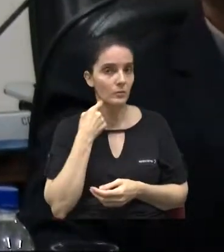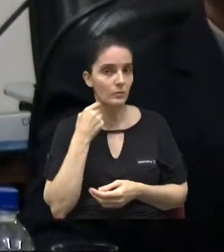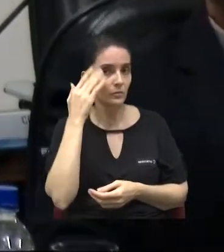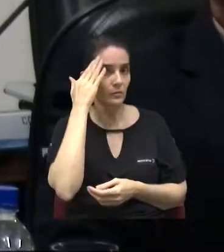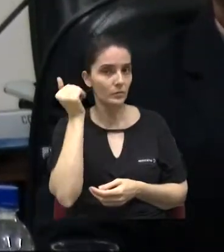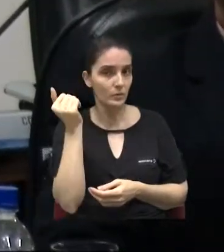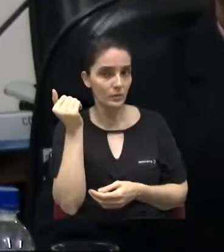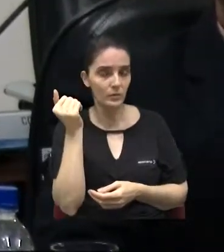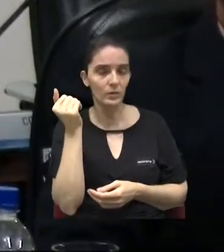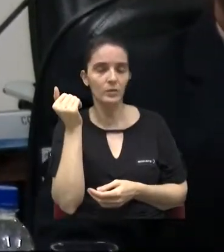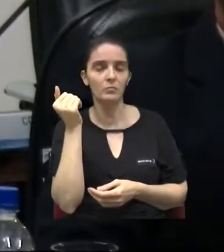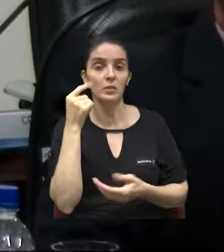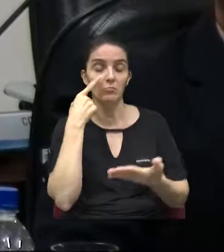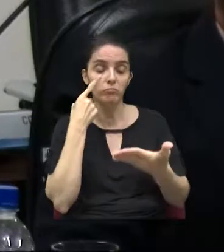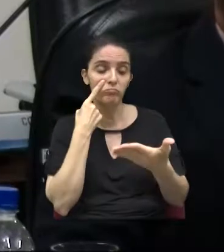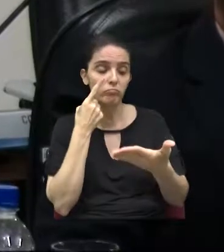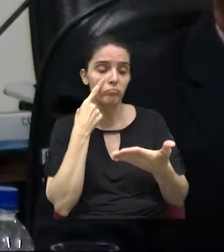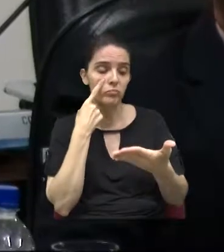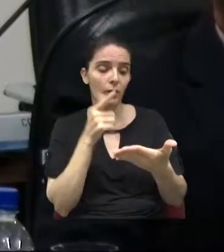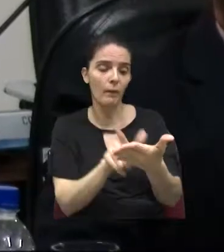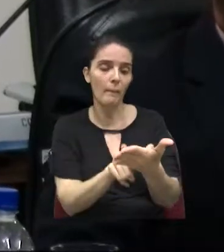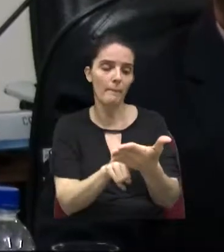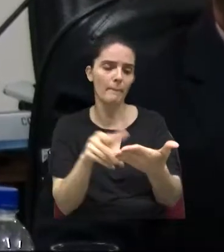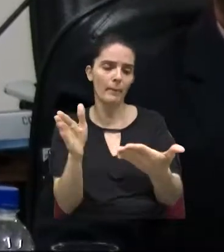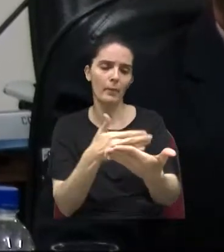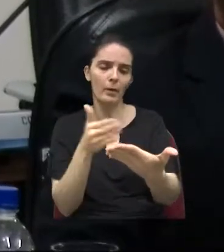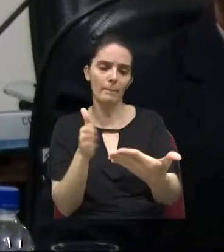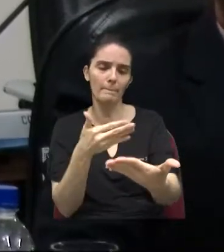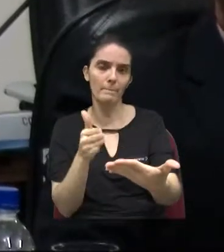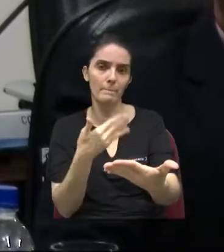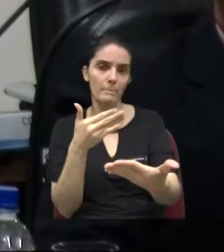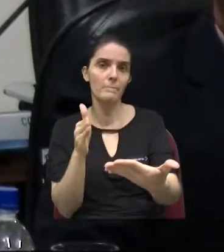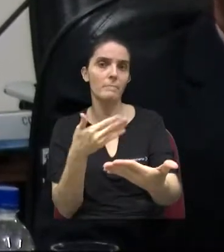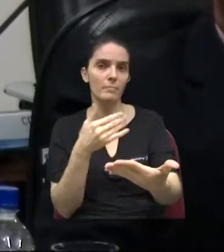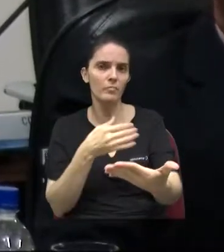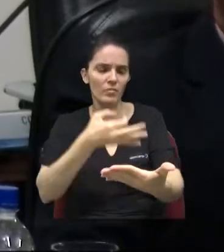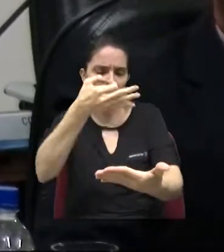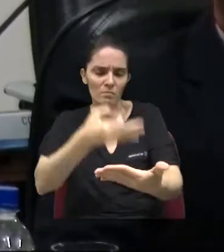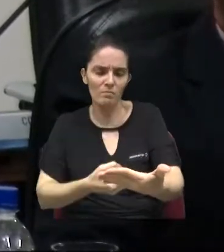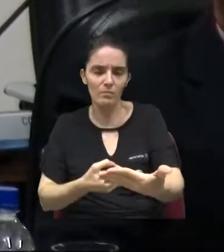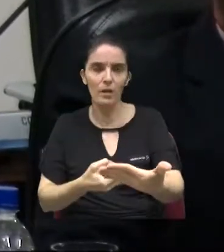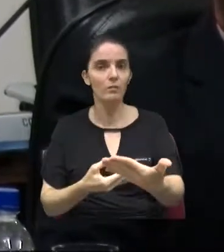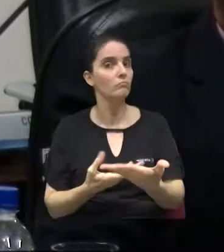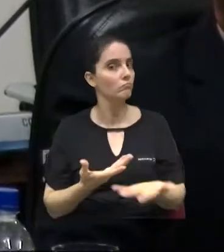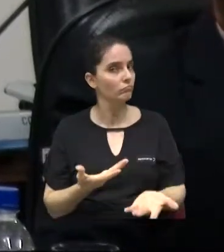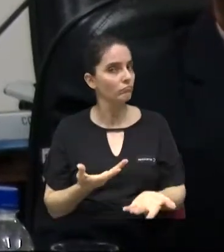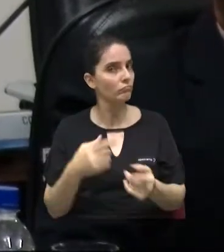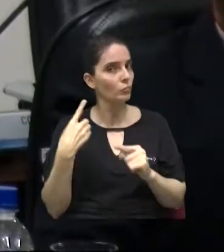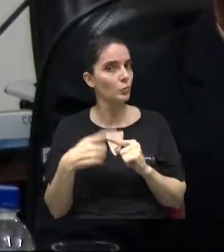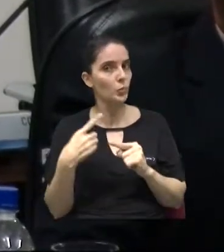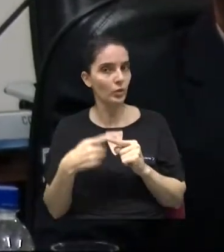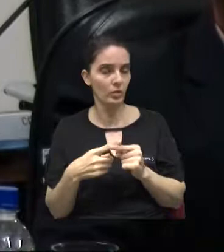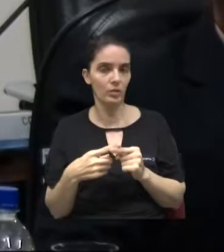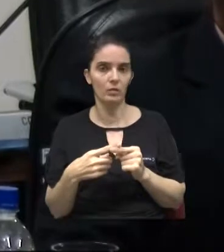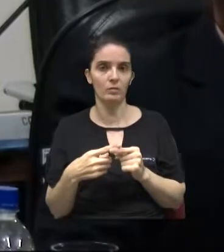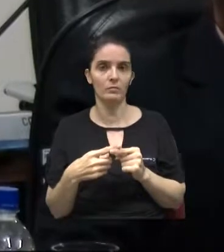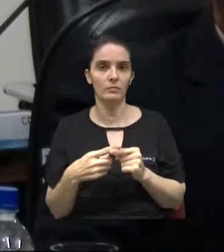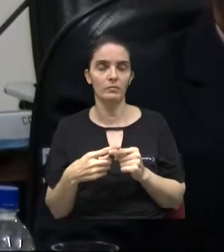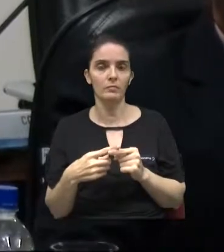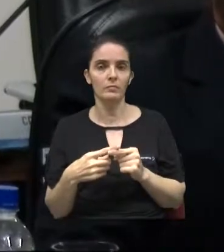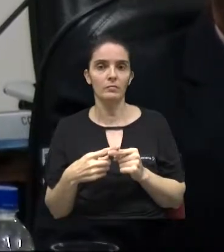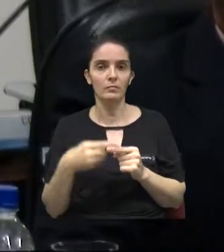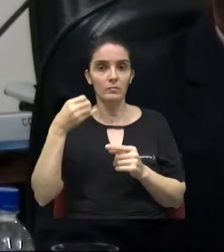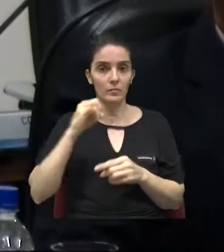pegar esses papéis e analisar minuciosamente Porque se tem um vereador que